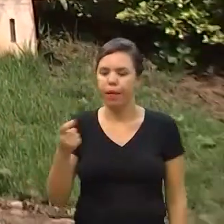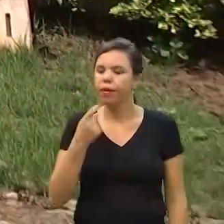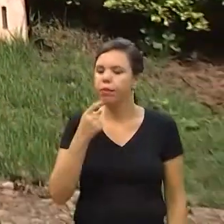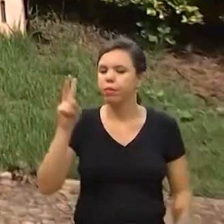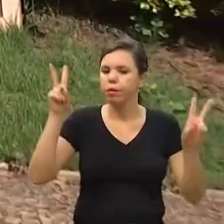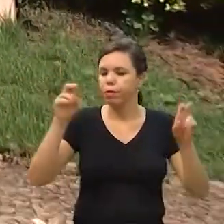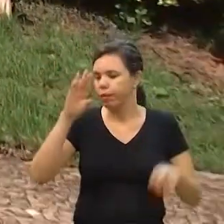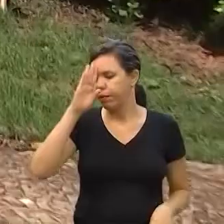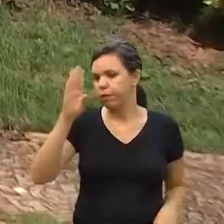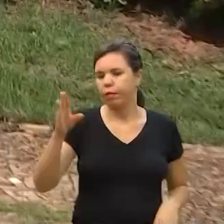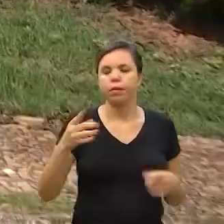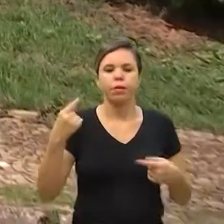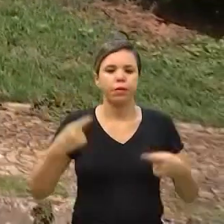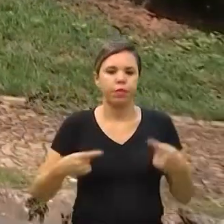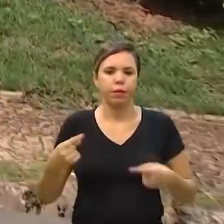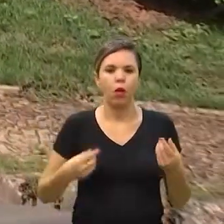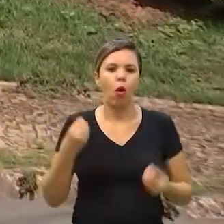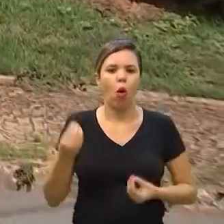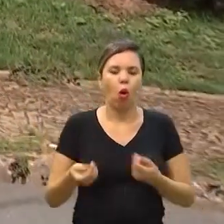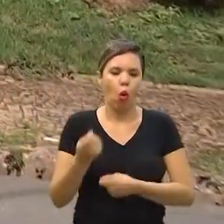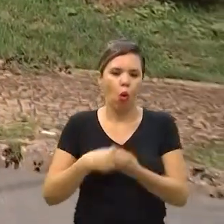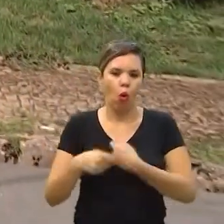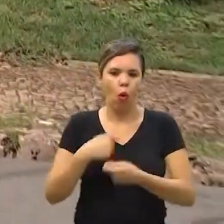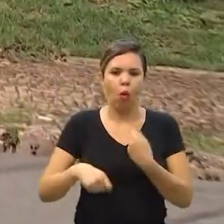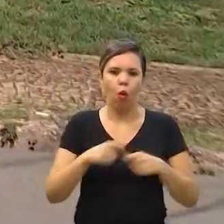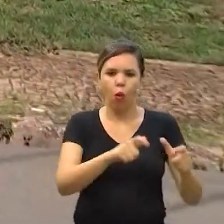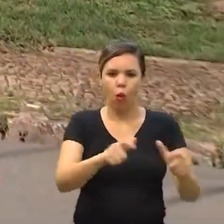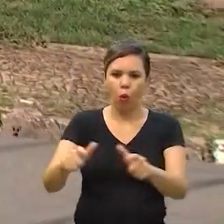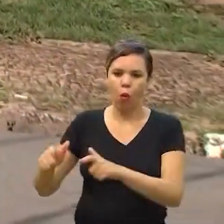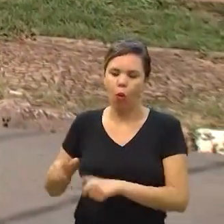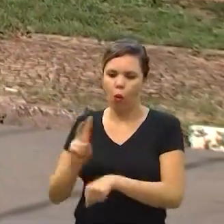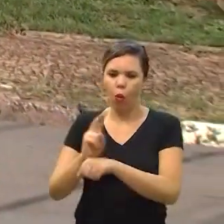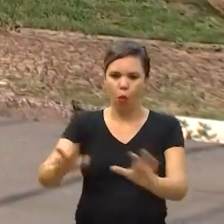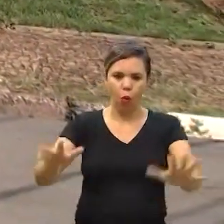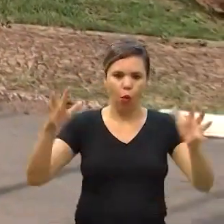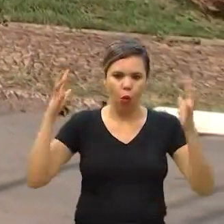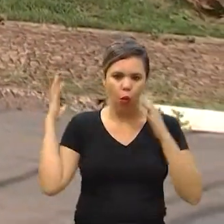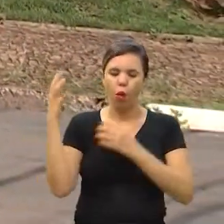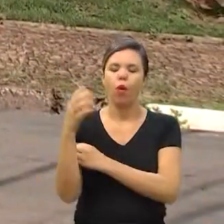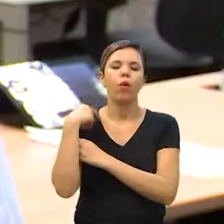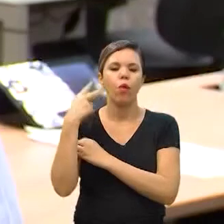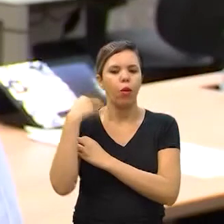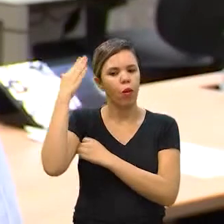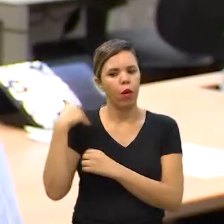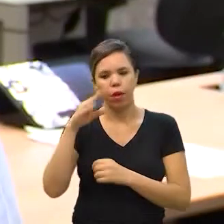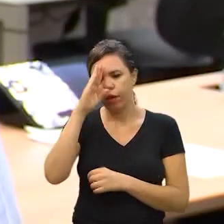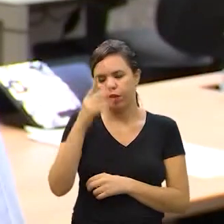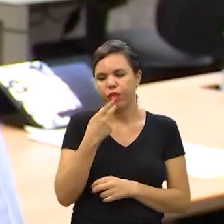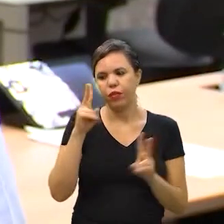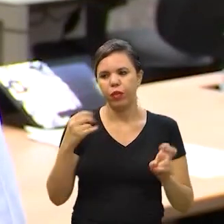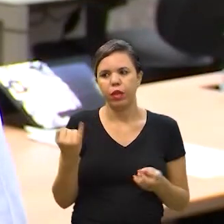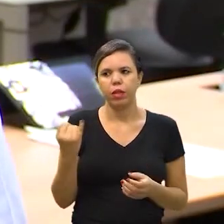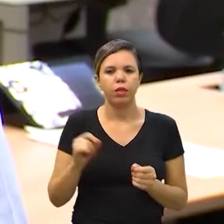APA Campinas, o assunto principal debatido foi como administrar áreas de proteção ambiental. A